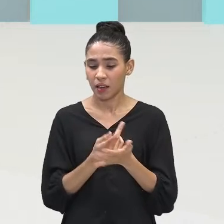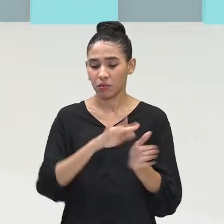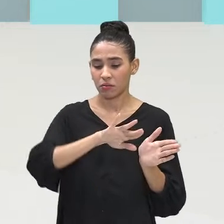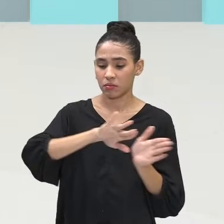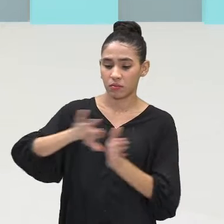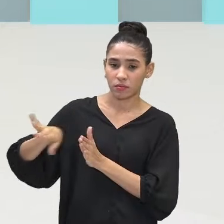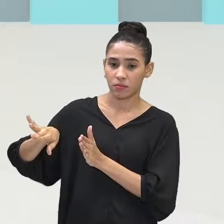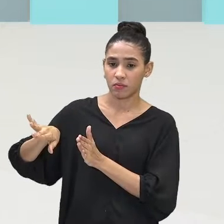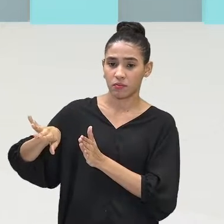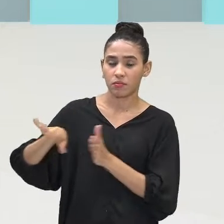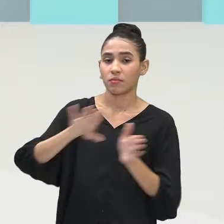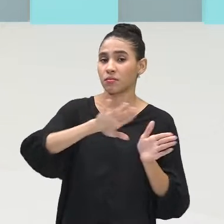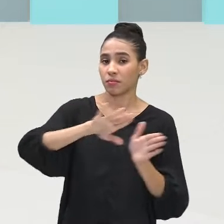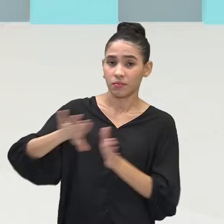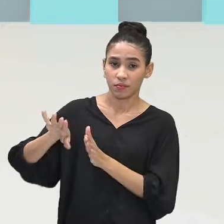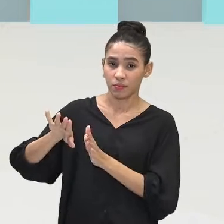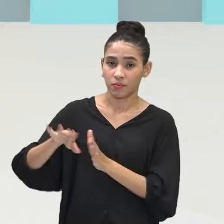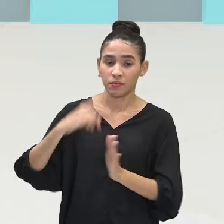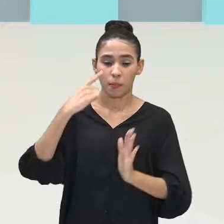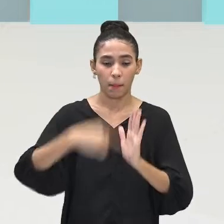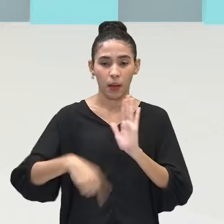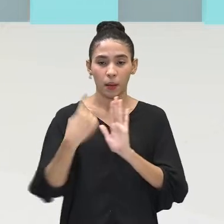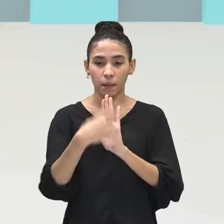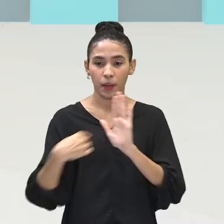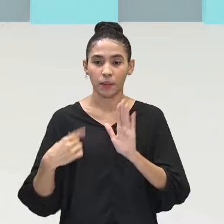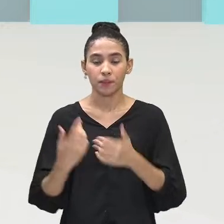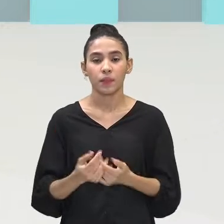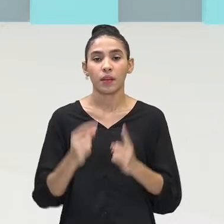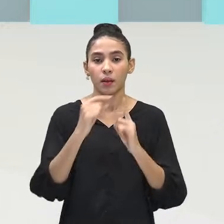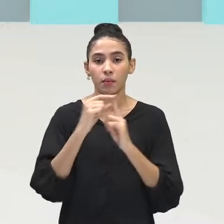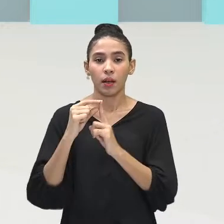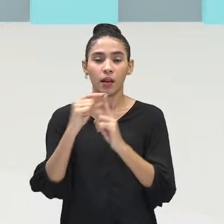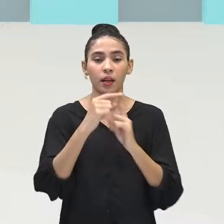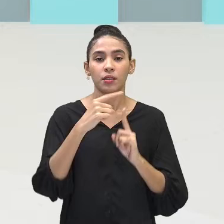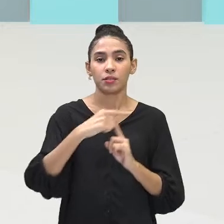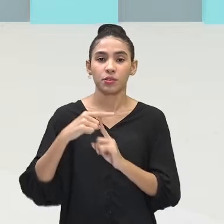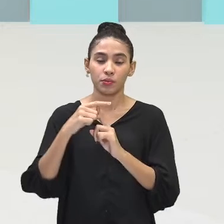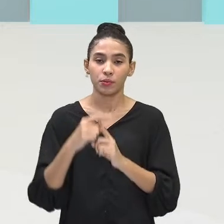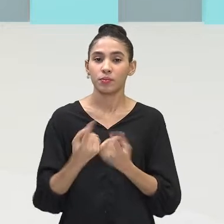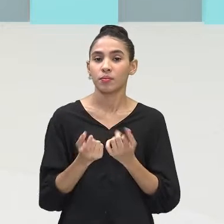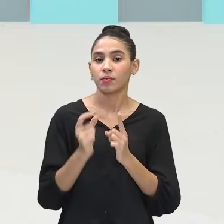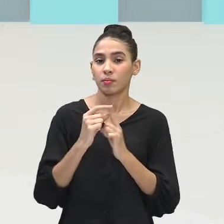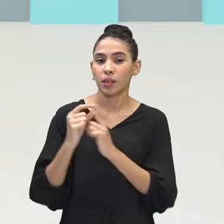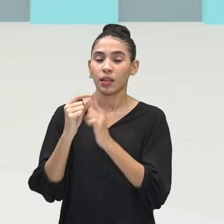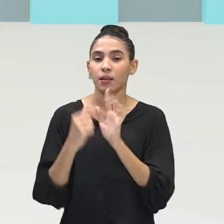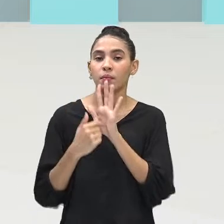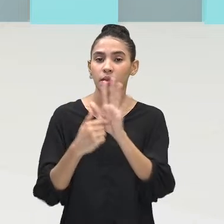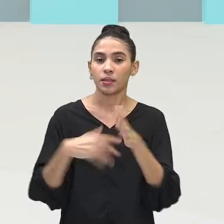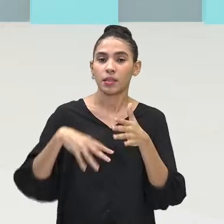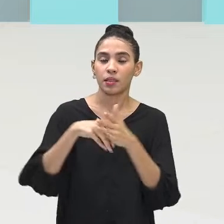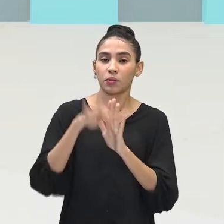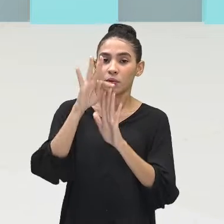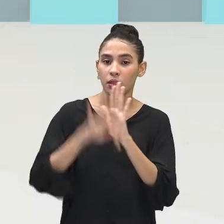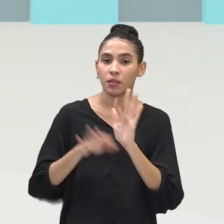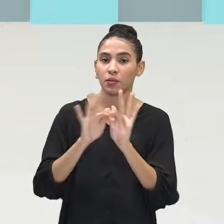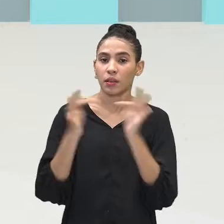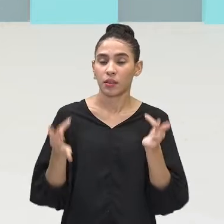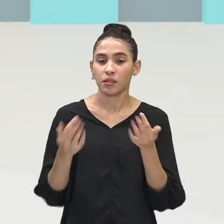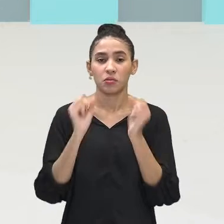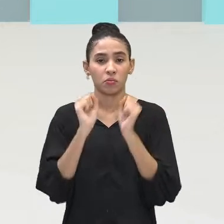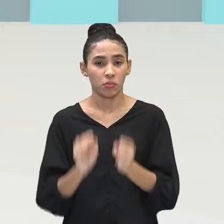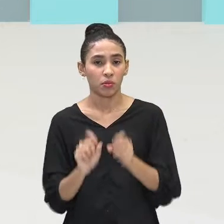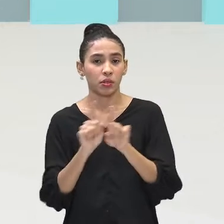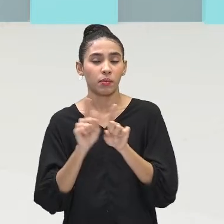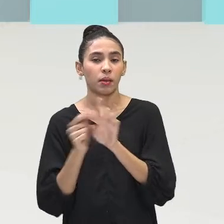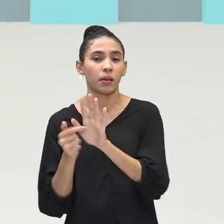devo cortar, eu devo eliminar. Então, essas expressões vão aparecer nos textos do arcadismo, podem ser que elas